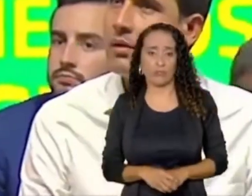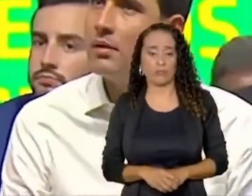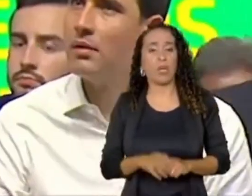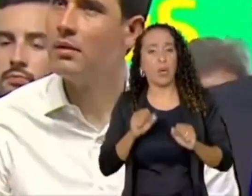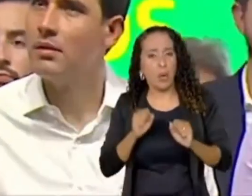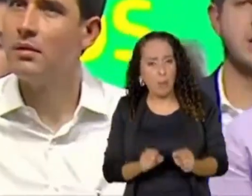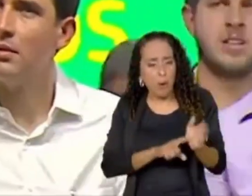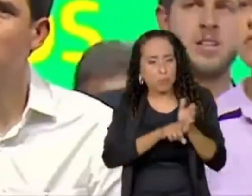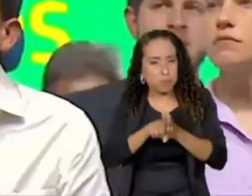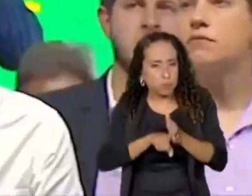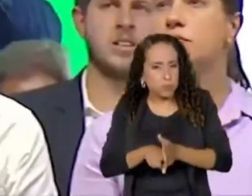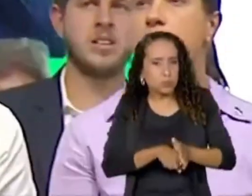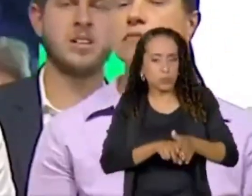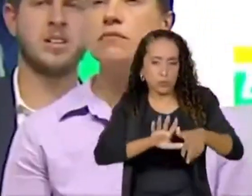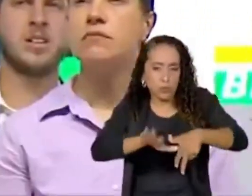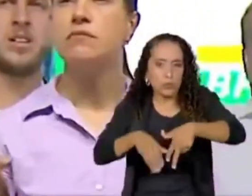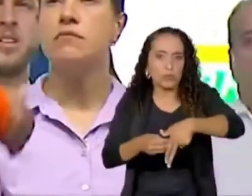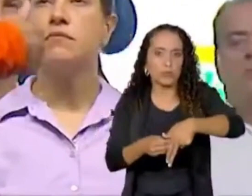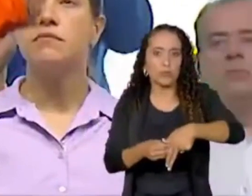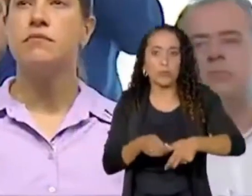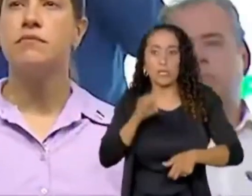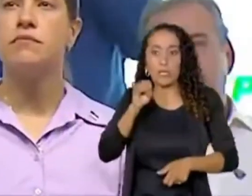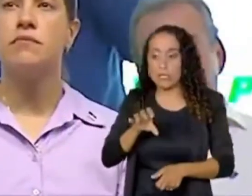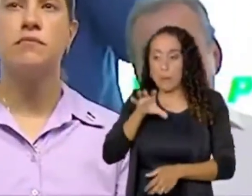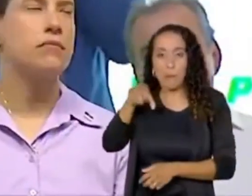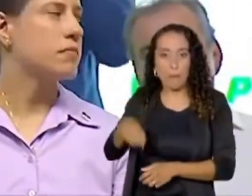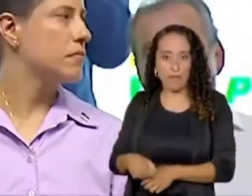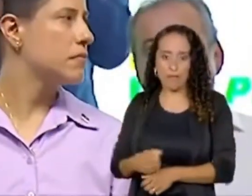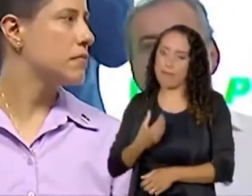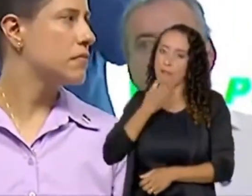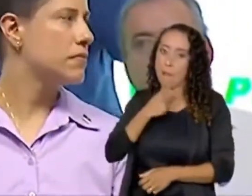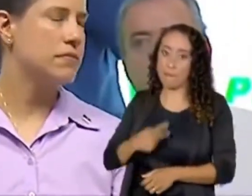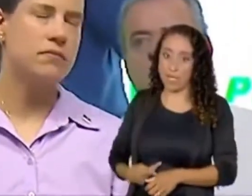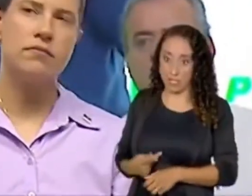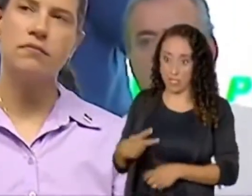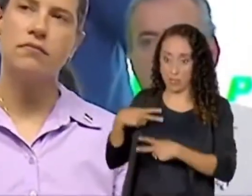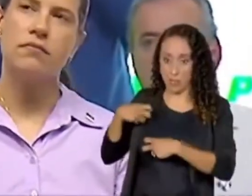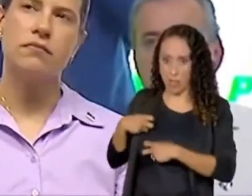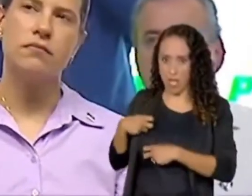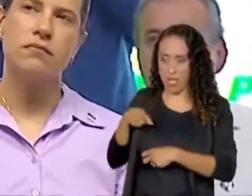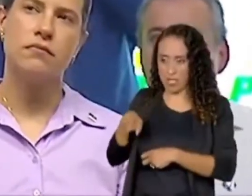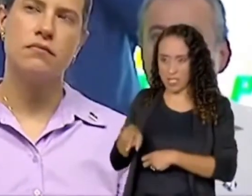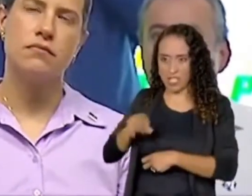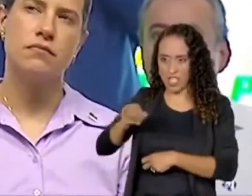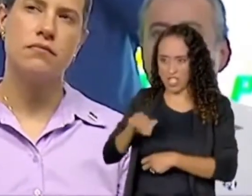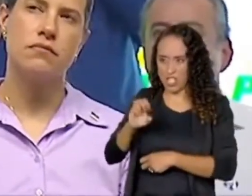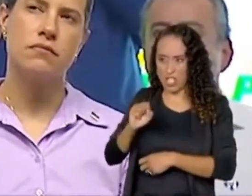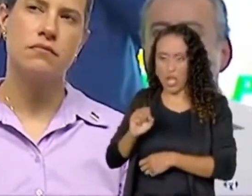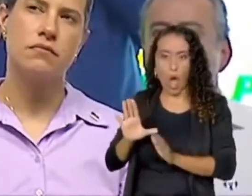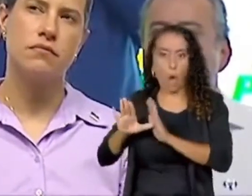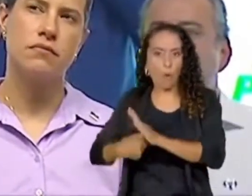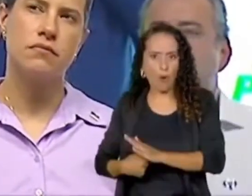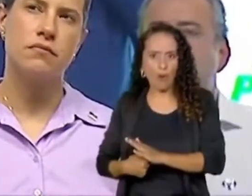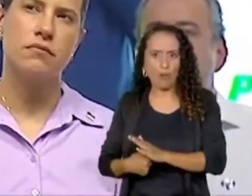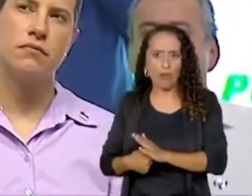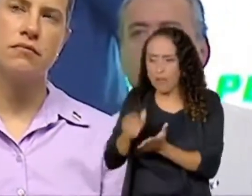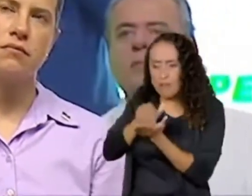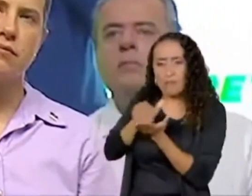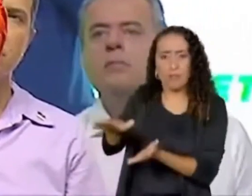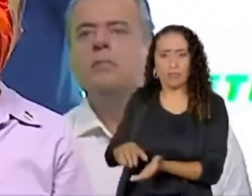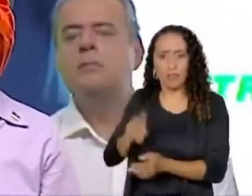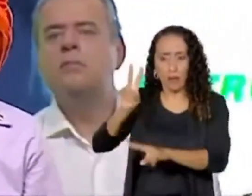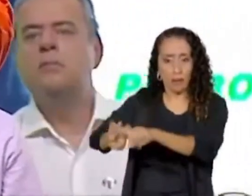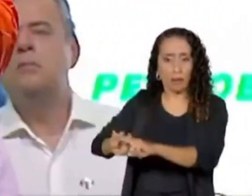apura a corrupção. Se pegar o João Paulo, se o João Paulo roubou, manda ele embora, manda ele para a cadeia. O que não